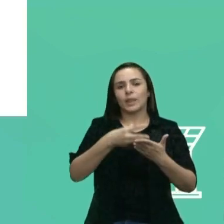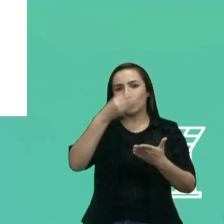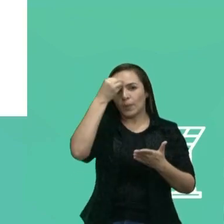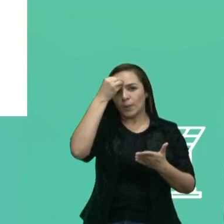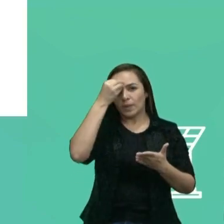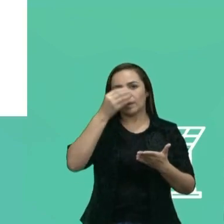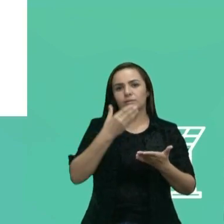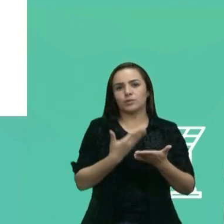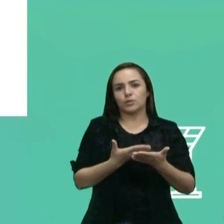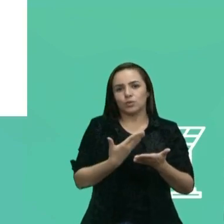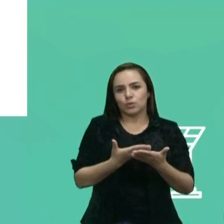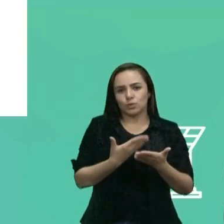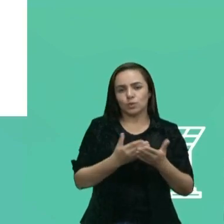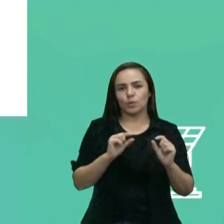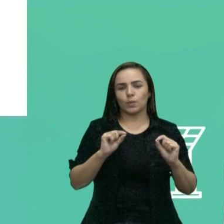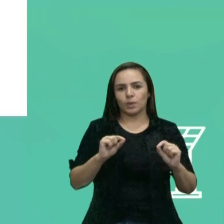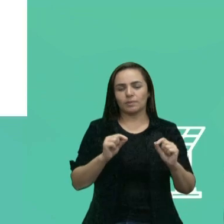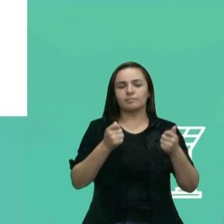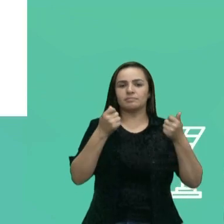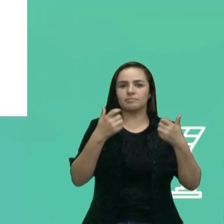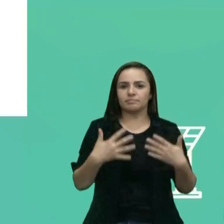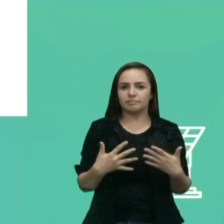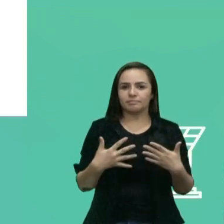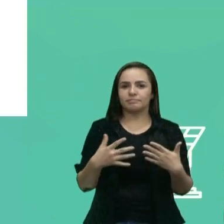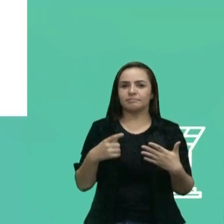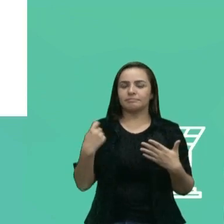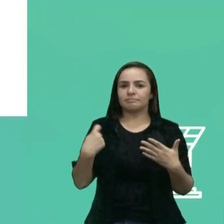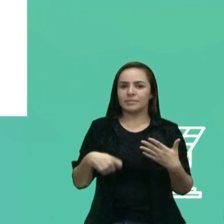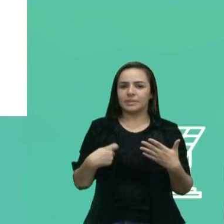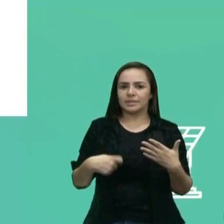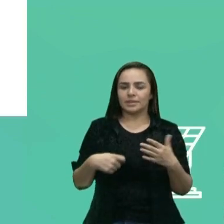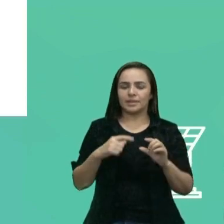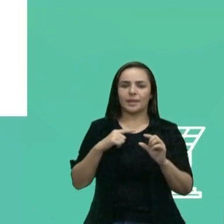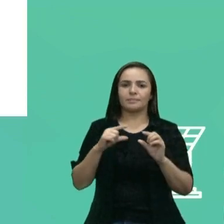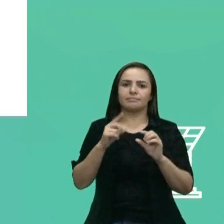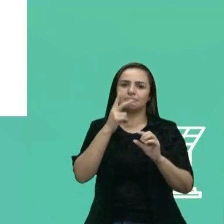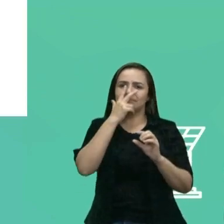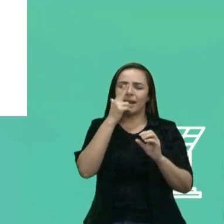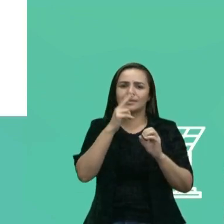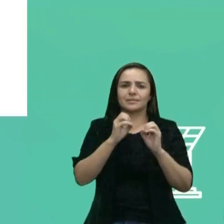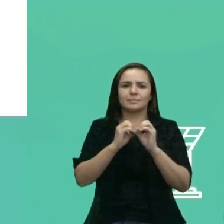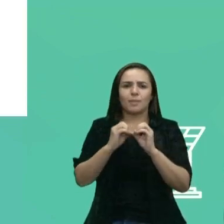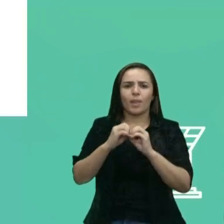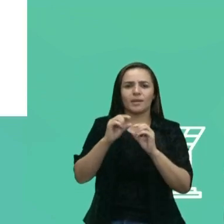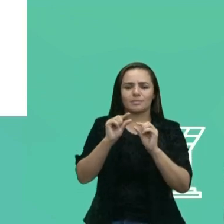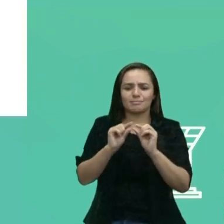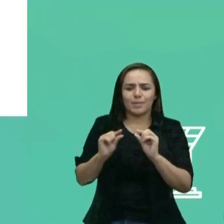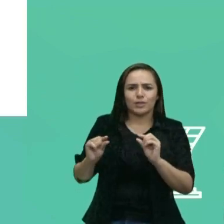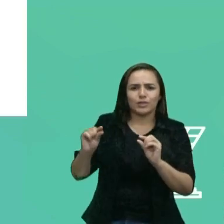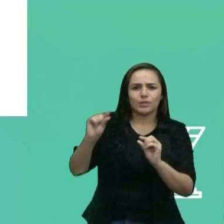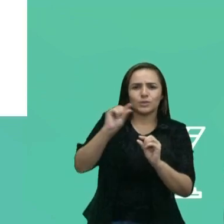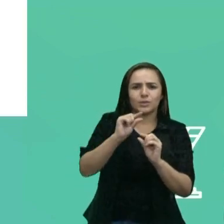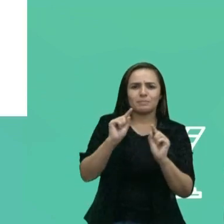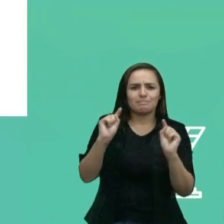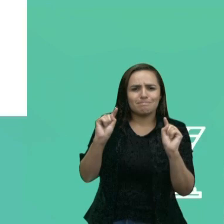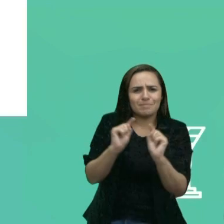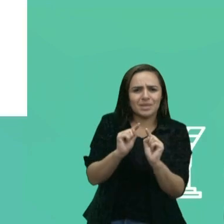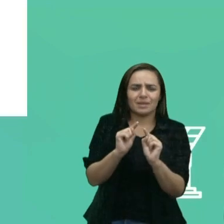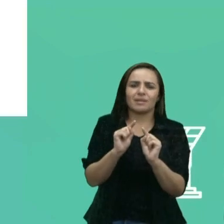são favorecidas por um tamanho pequeno de partícula e por uma morfologia adequada dos